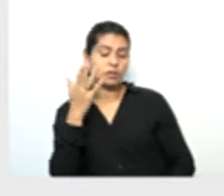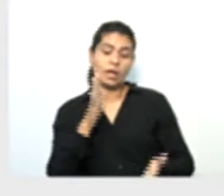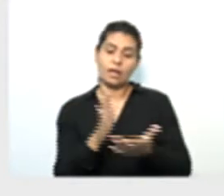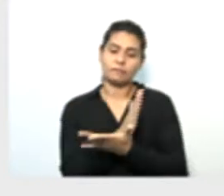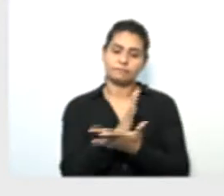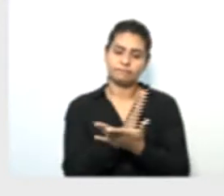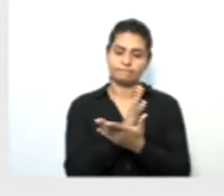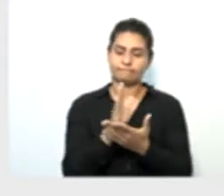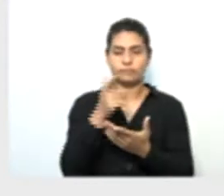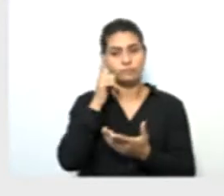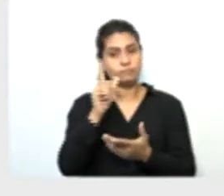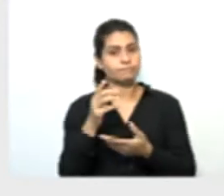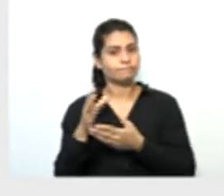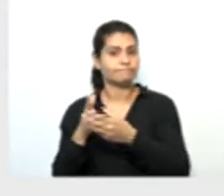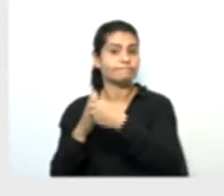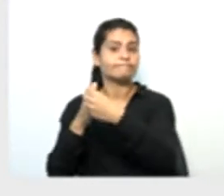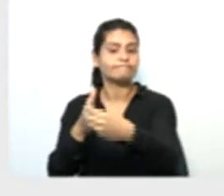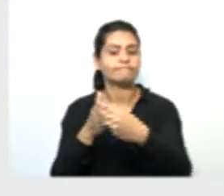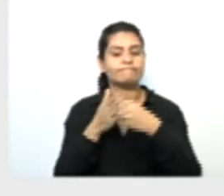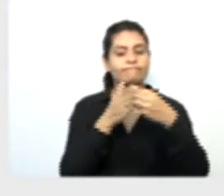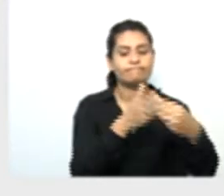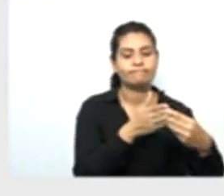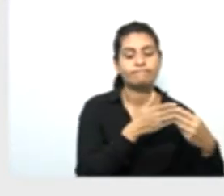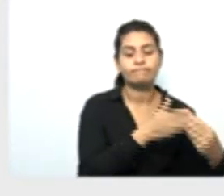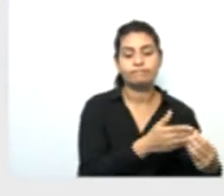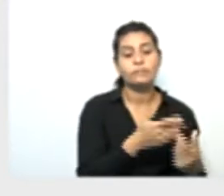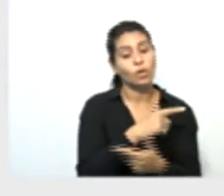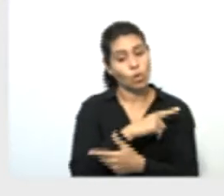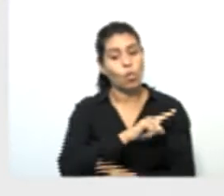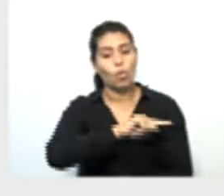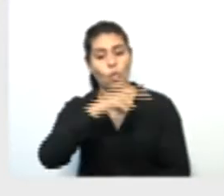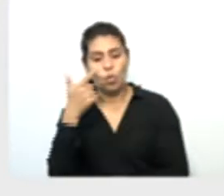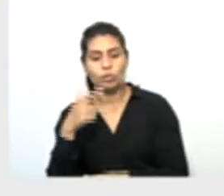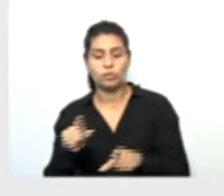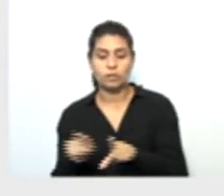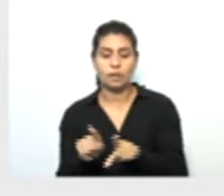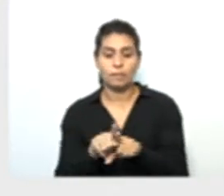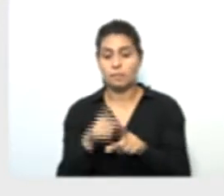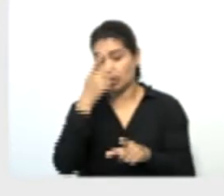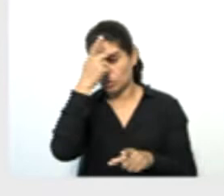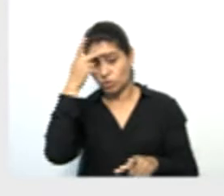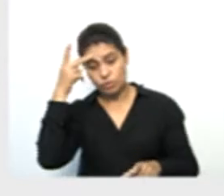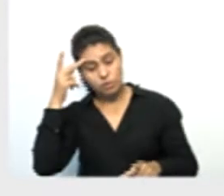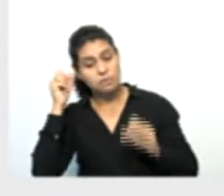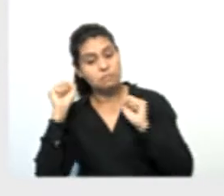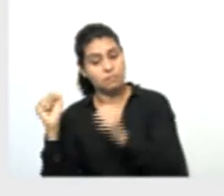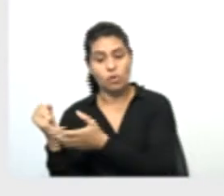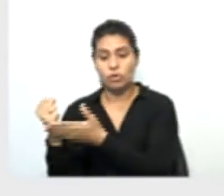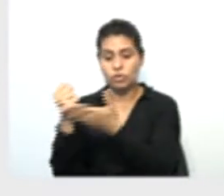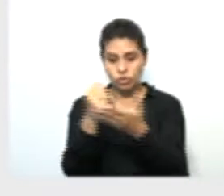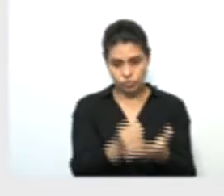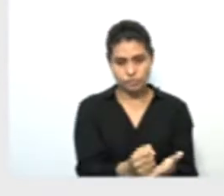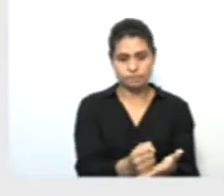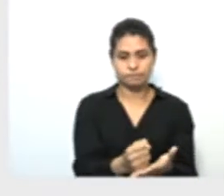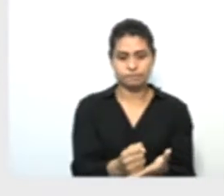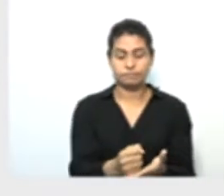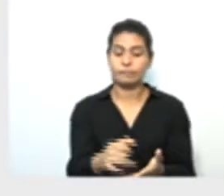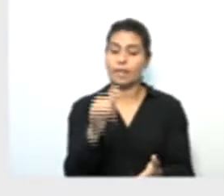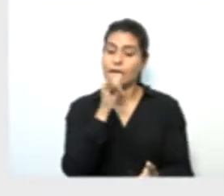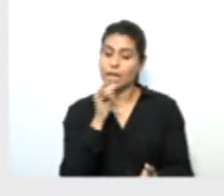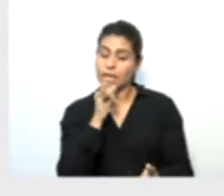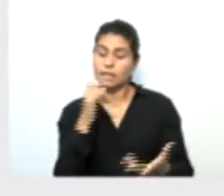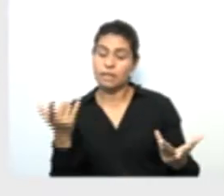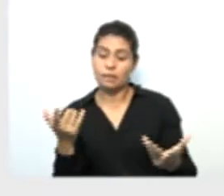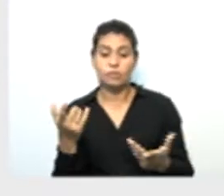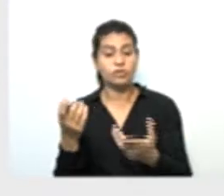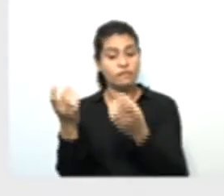eficiente distribuição, são utilizados outros meios, atores intermediários, no processo de produção,